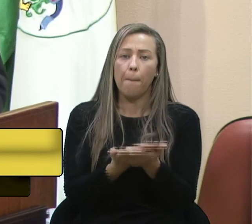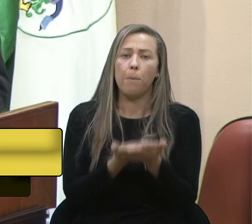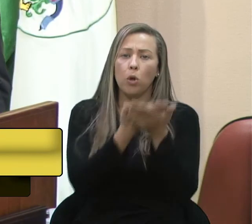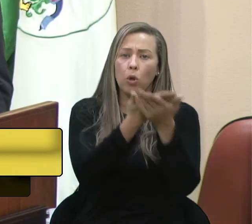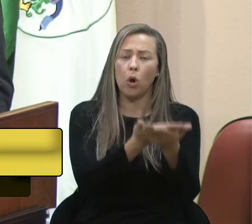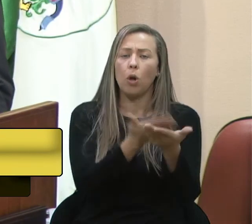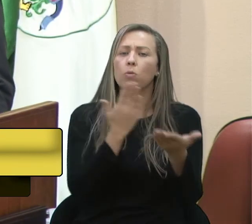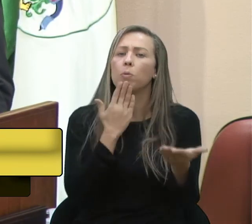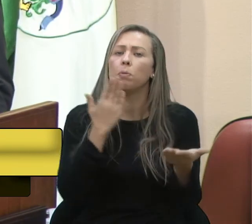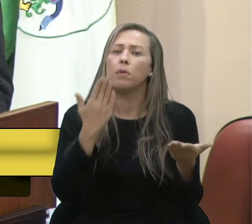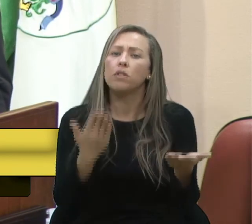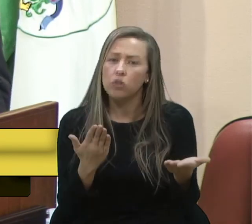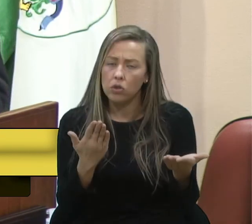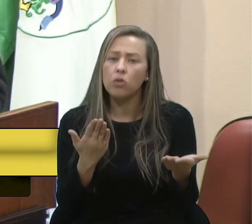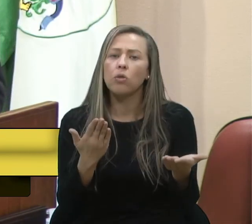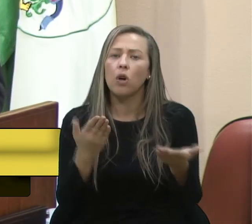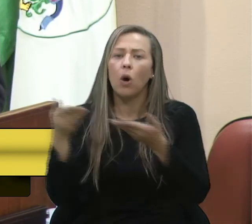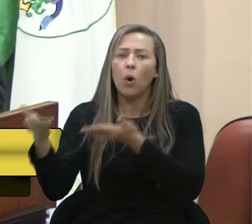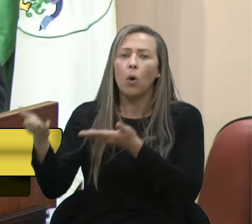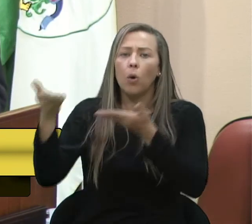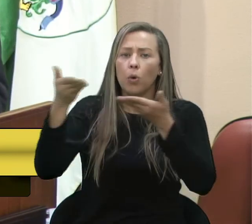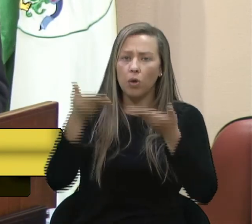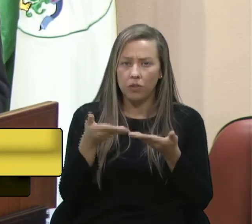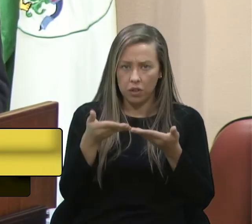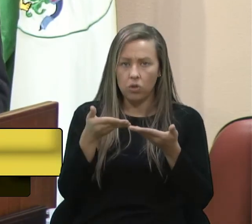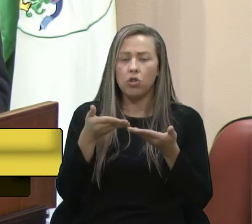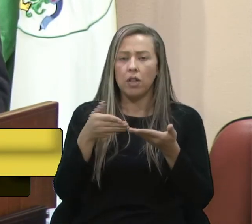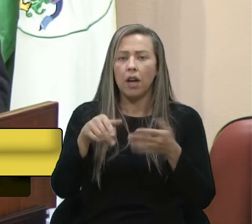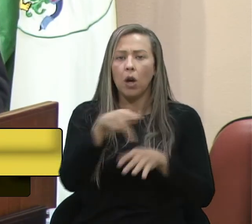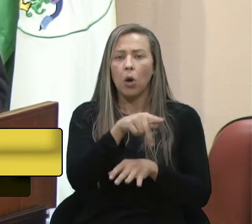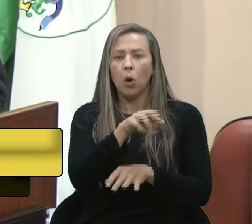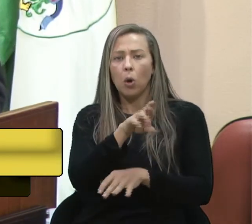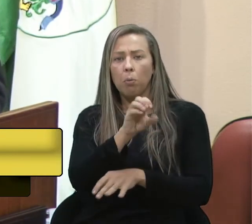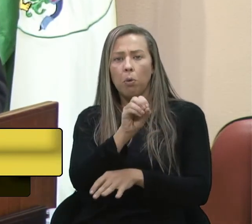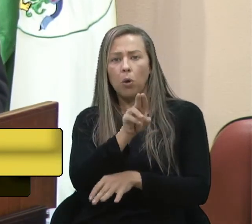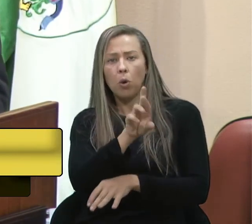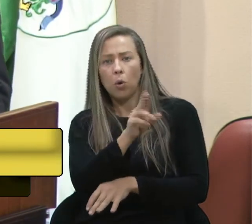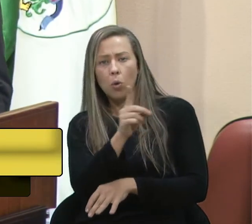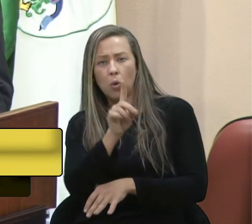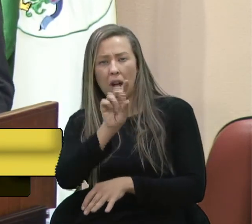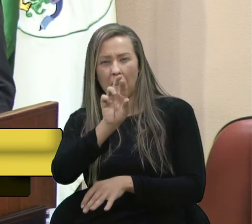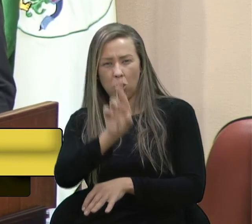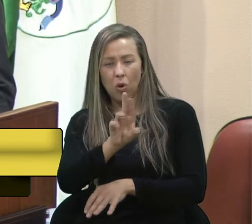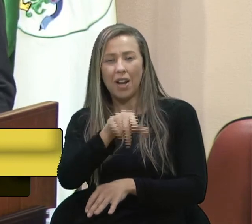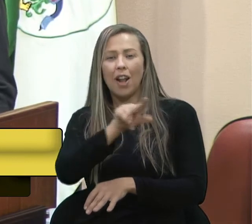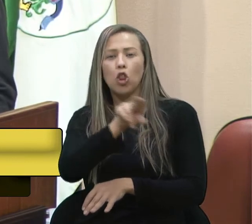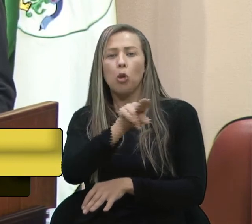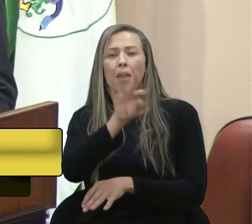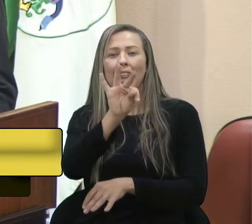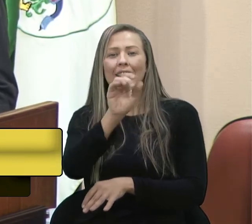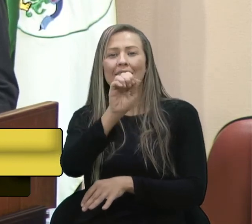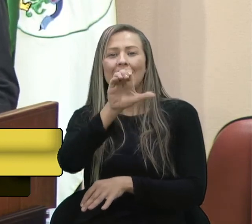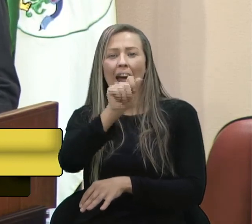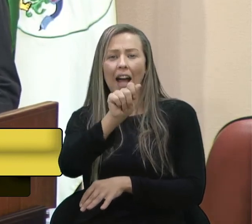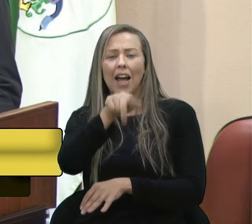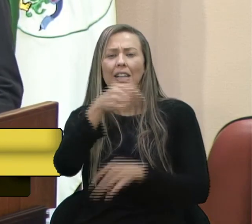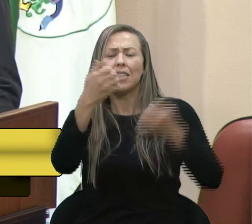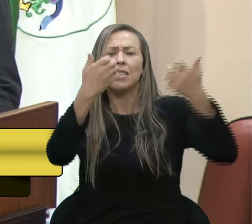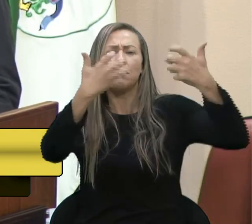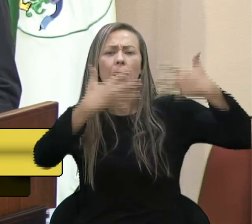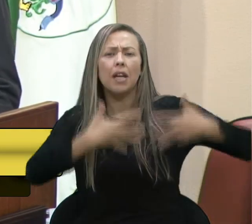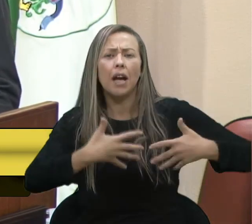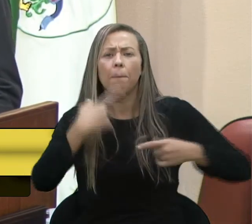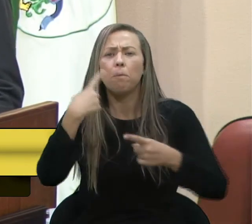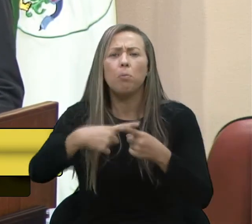um pedido, né, um convite para que o Procurador-Geral do município, o Taca, venha até essa casa e explique por que